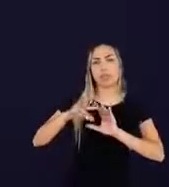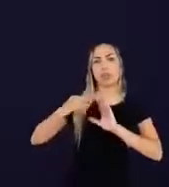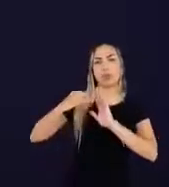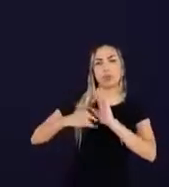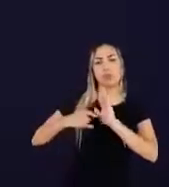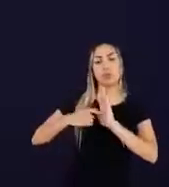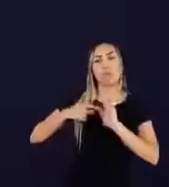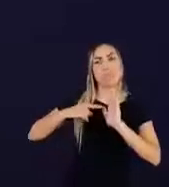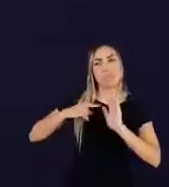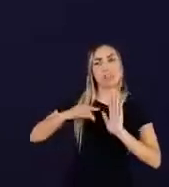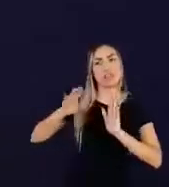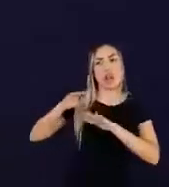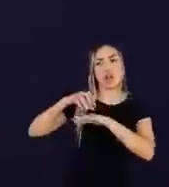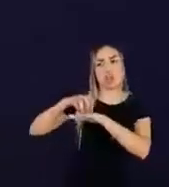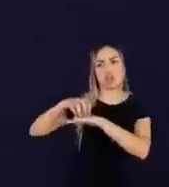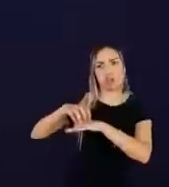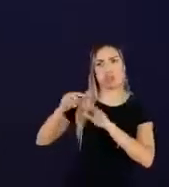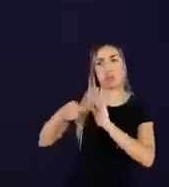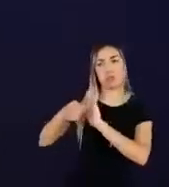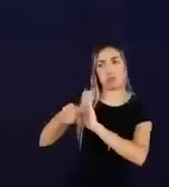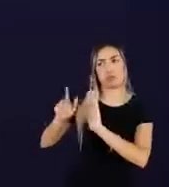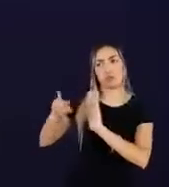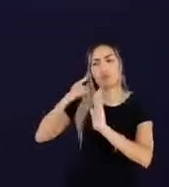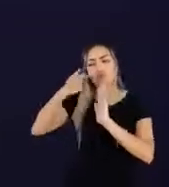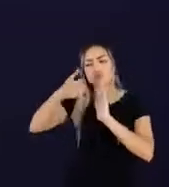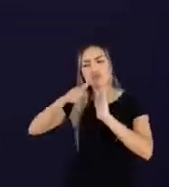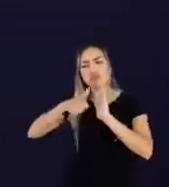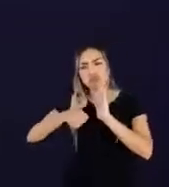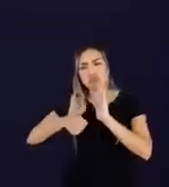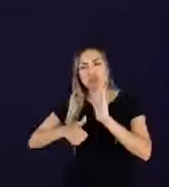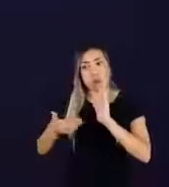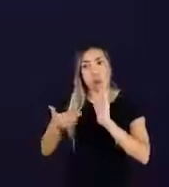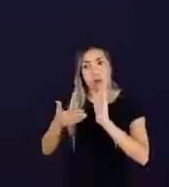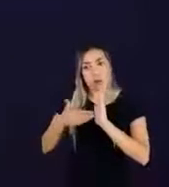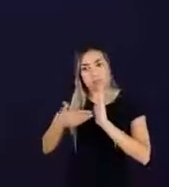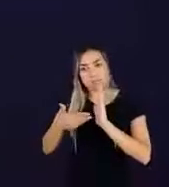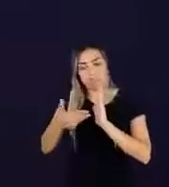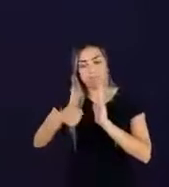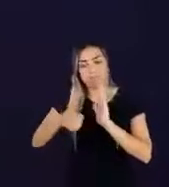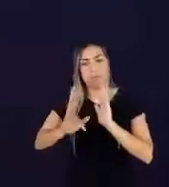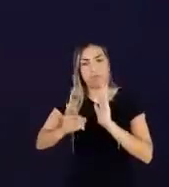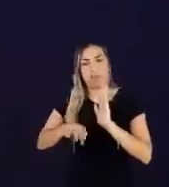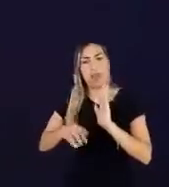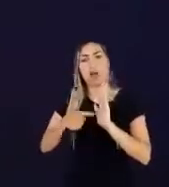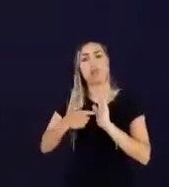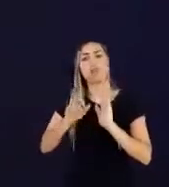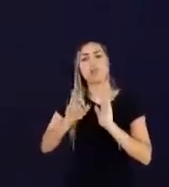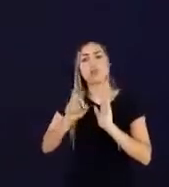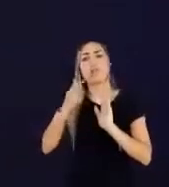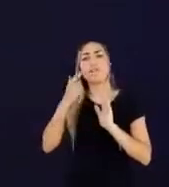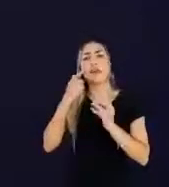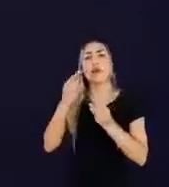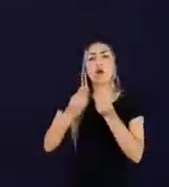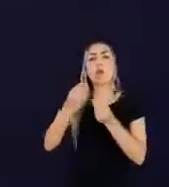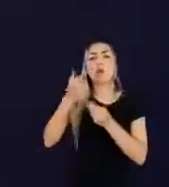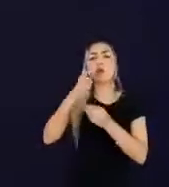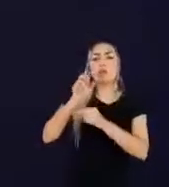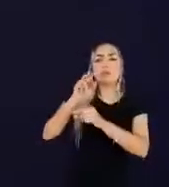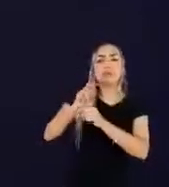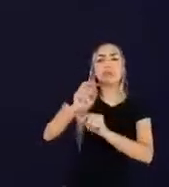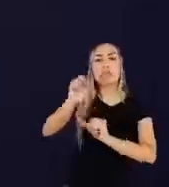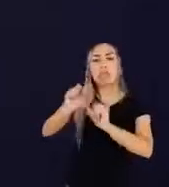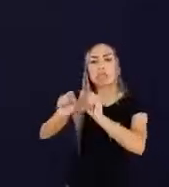consulta pública, está em fase final de análise, que trata exatamente das condições para a entrada no mercado, a permanência desses agentes, não